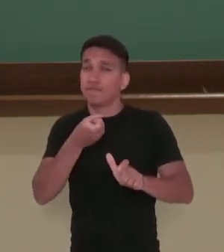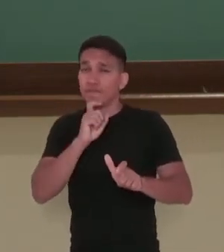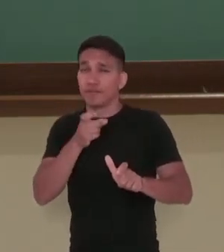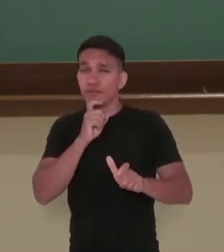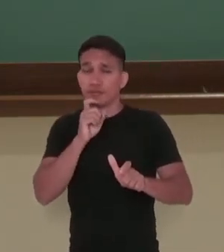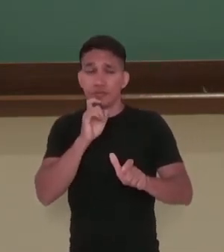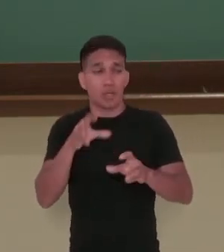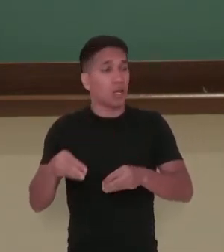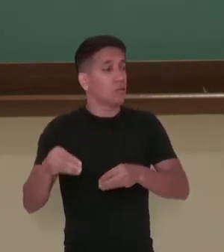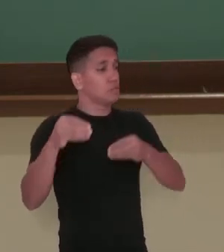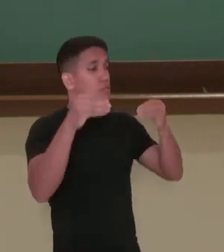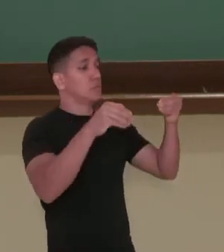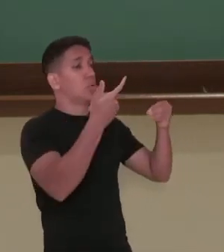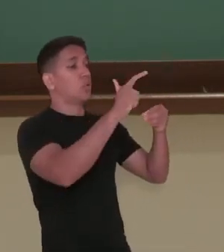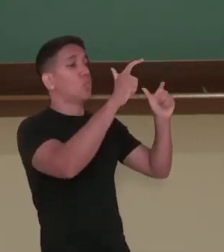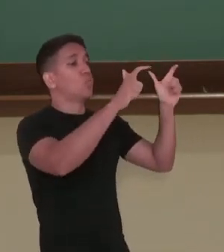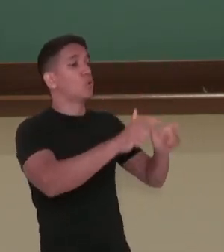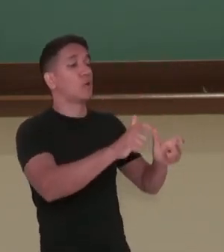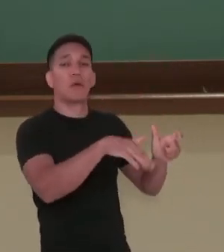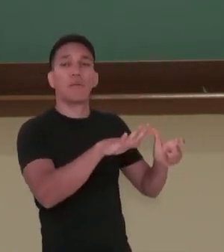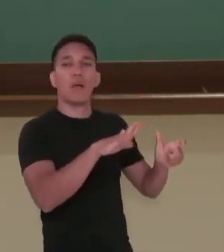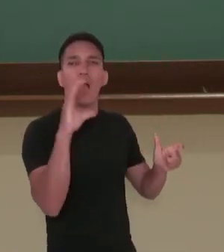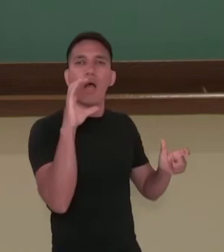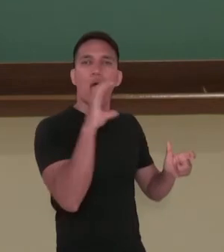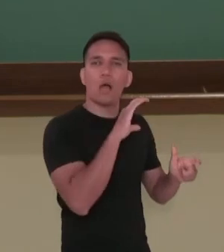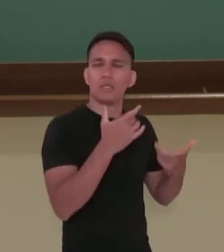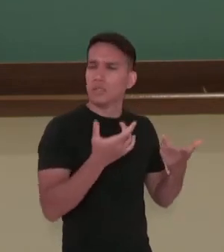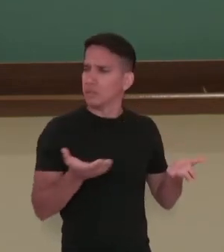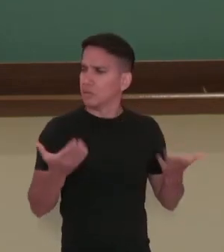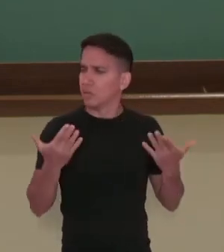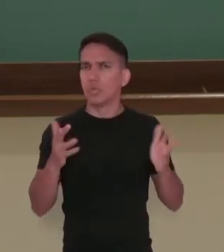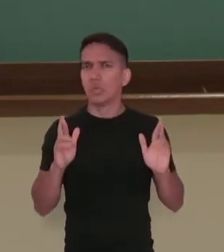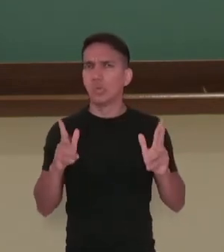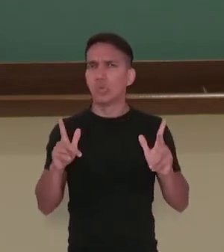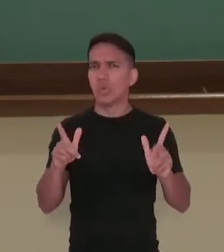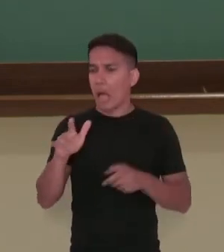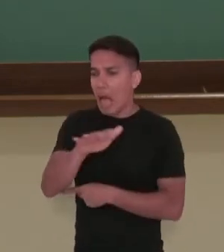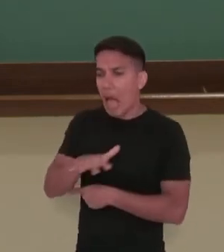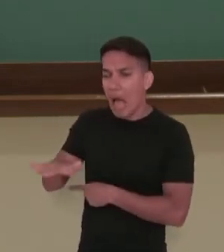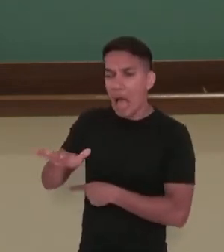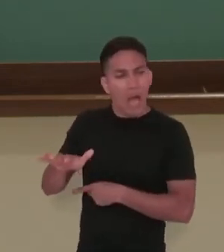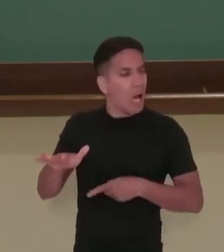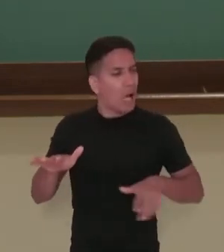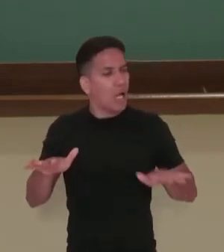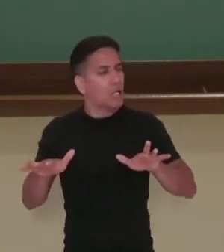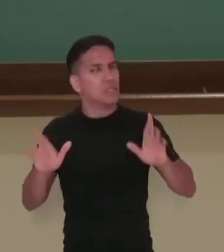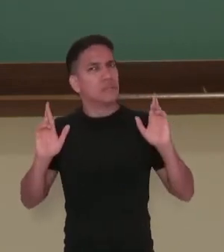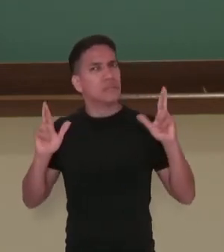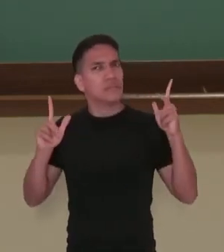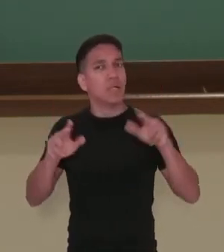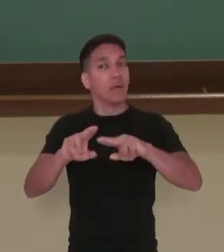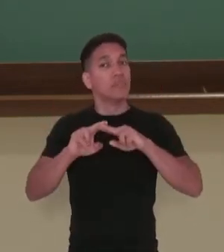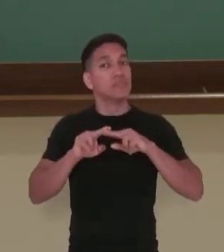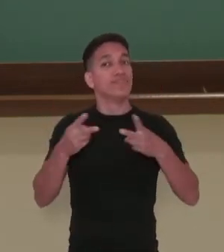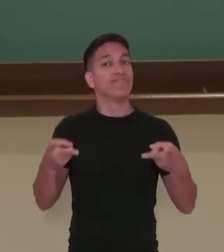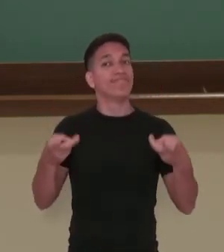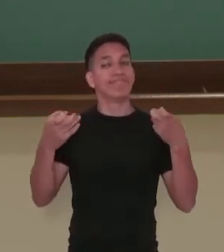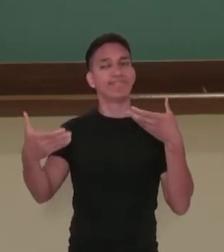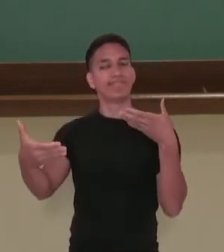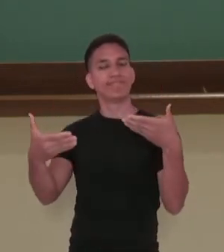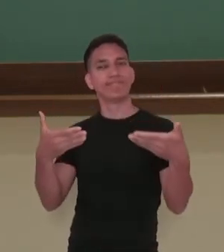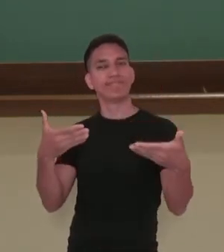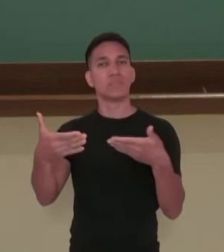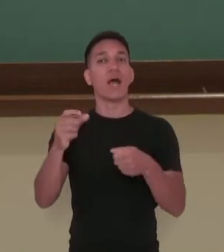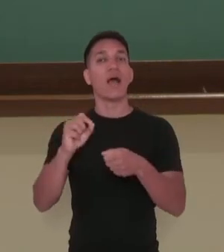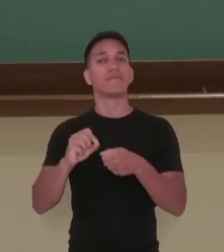lugar mais quente. E aí dava uma diferença no chão de tamanho. Aí eles fizeram o seguinte, colocaram